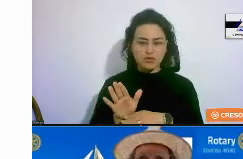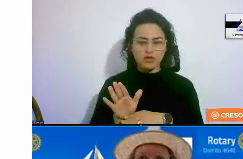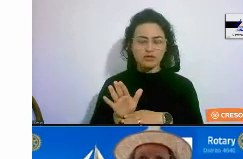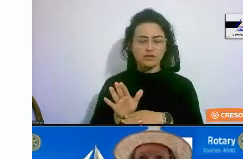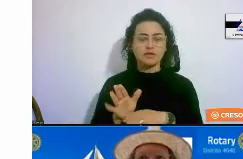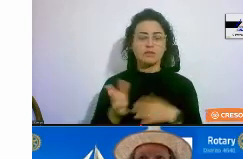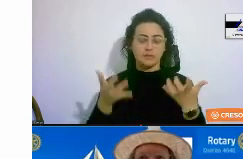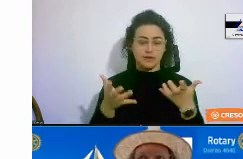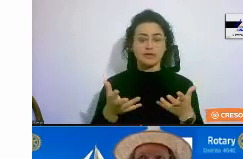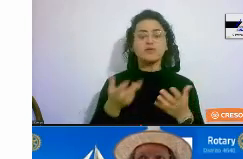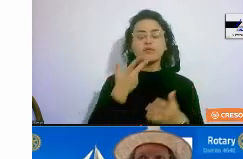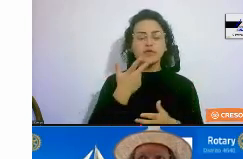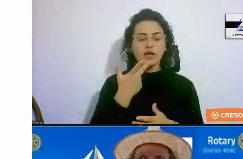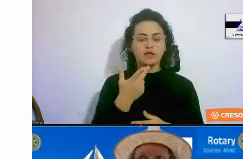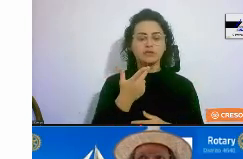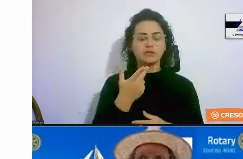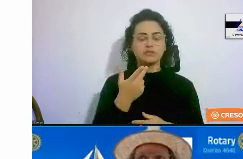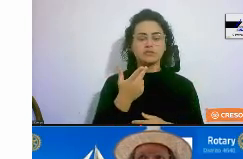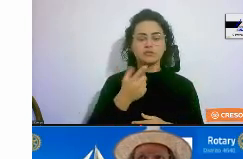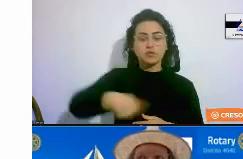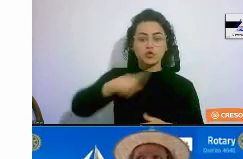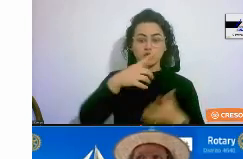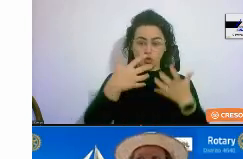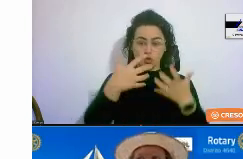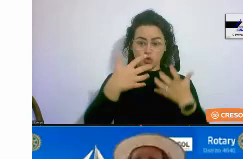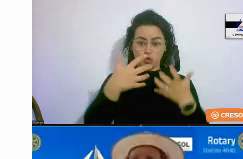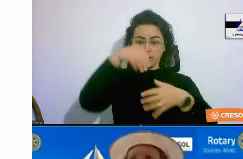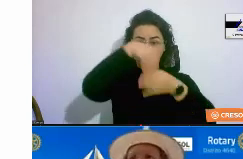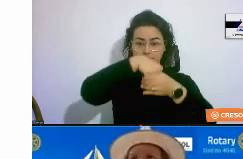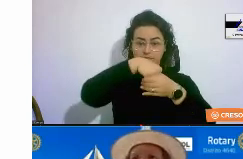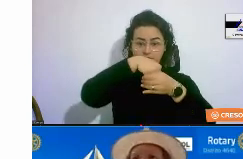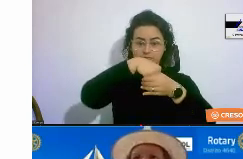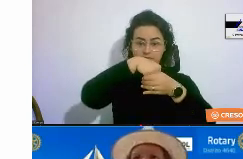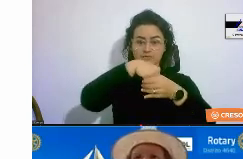Fundação Otária, nós temos que imaginar que temos